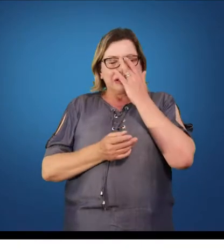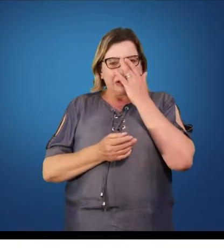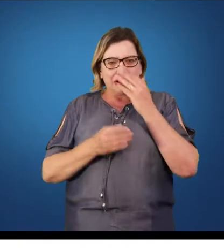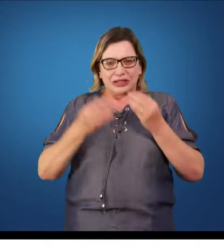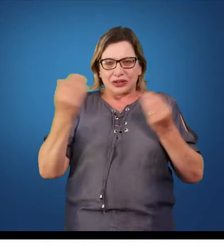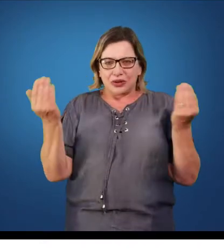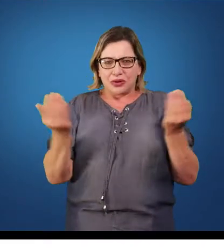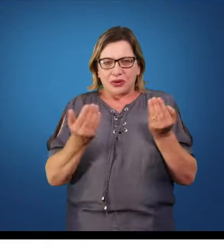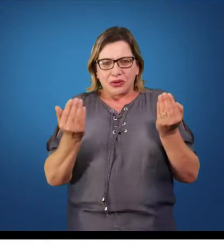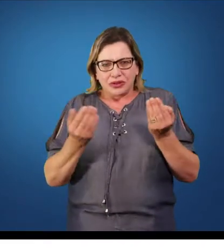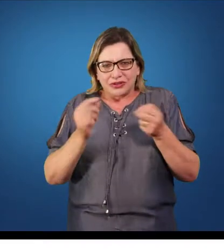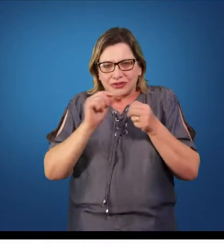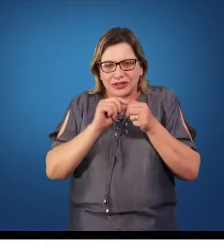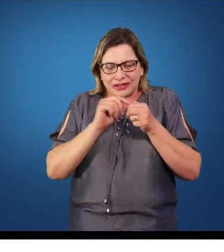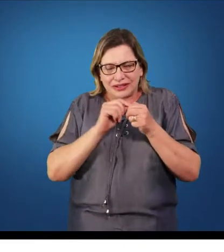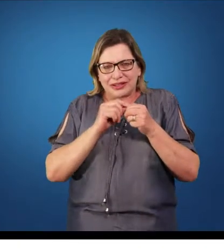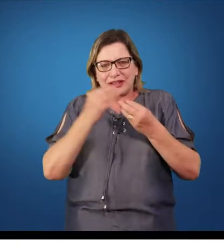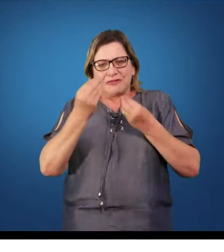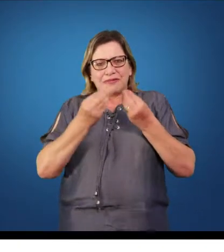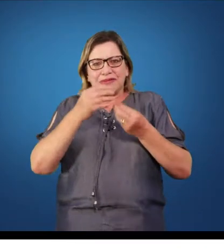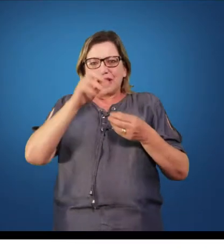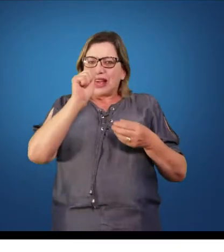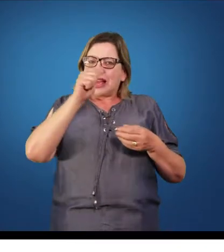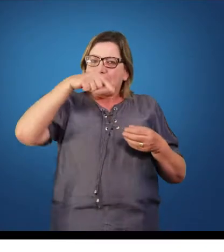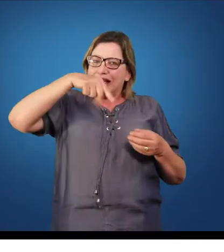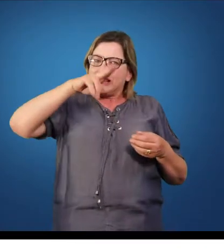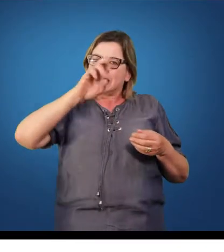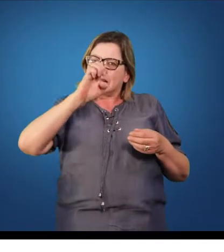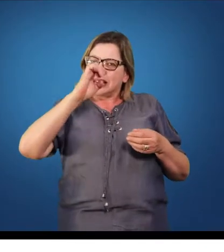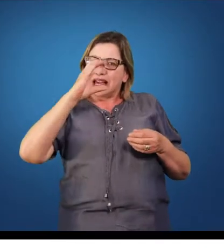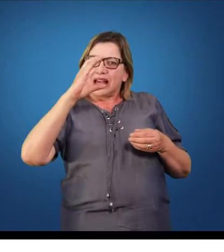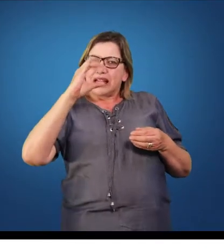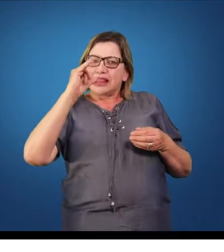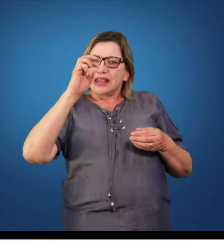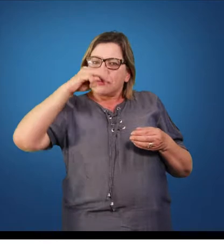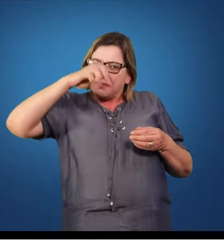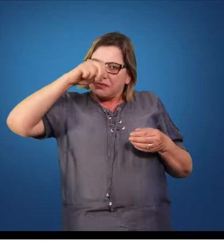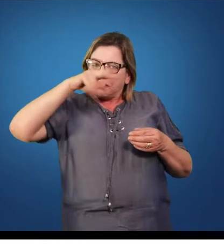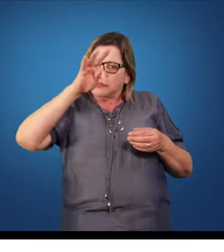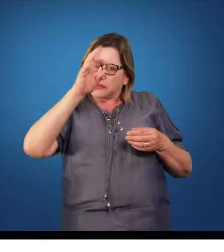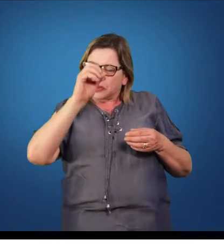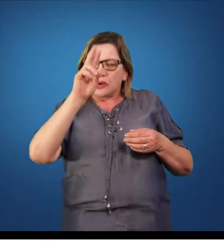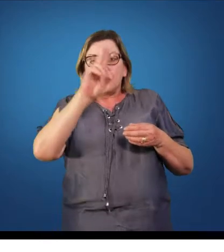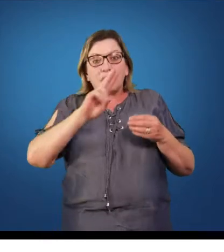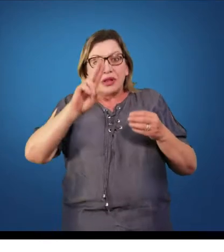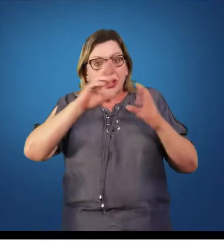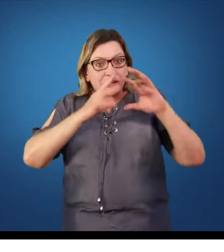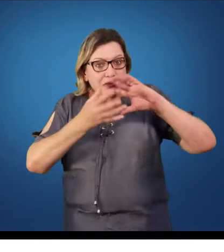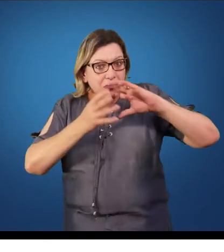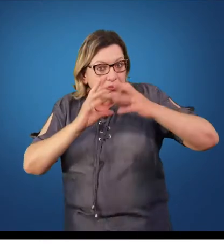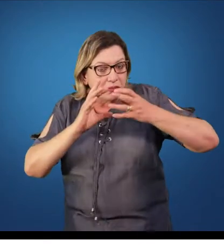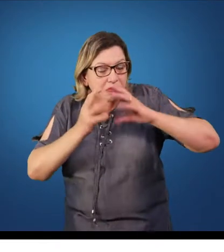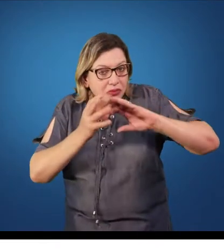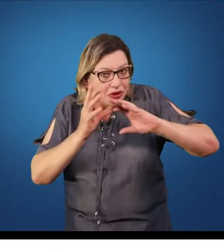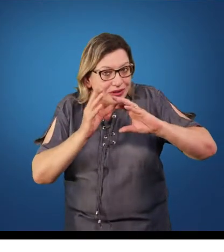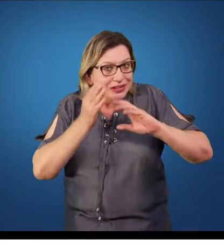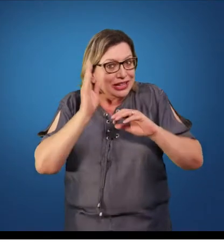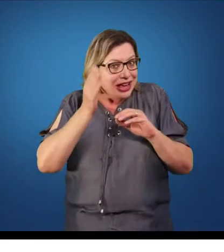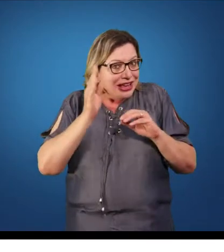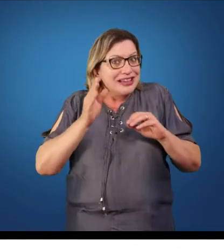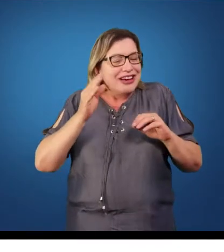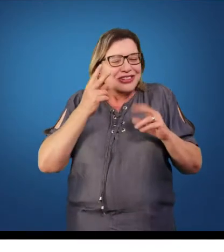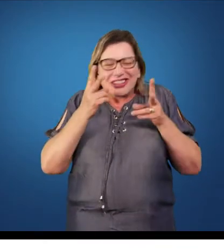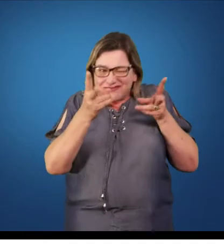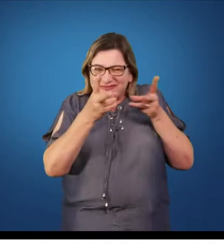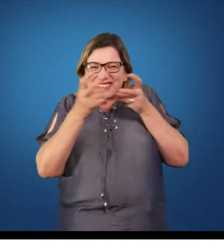Nós faremos um aquecimento aqui com bola. Note, vocês notarão que já esse aquecimento já